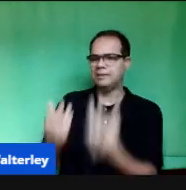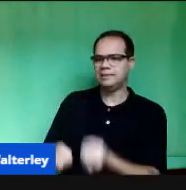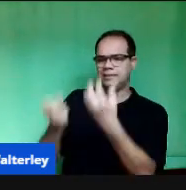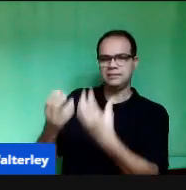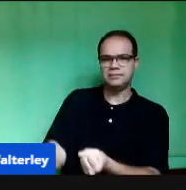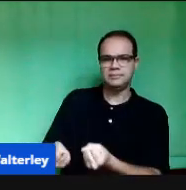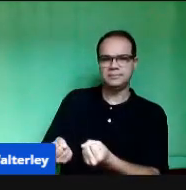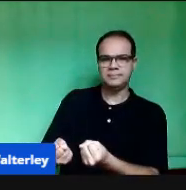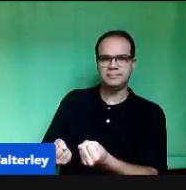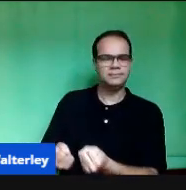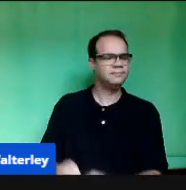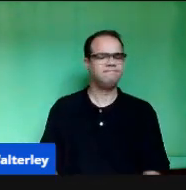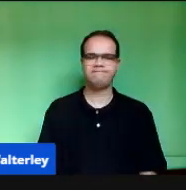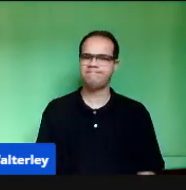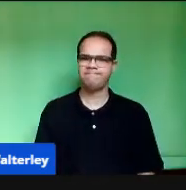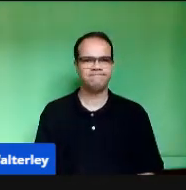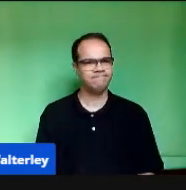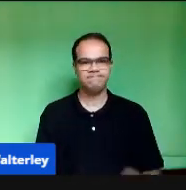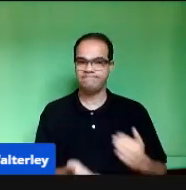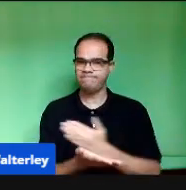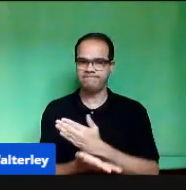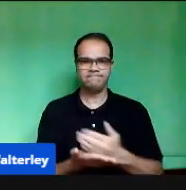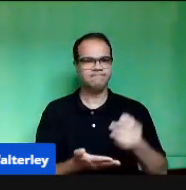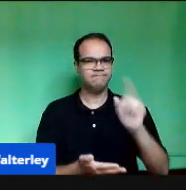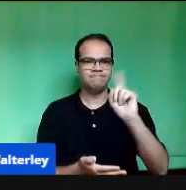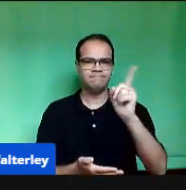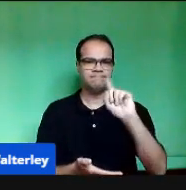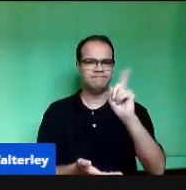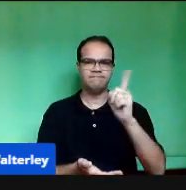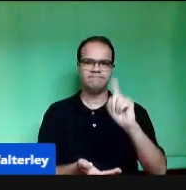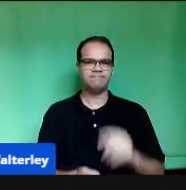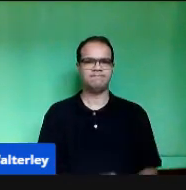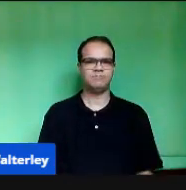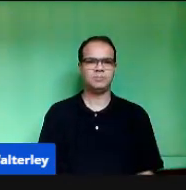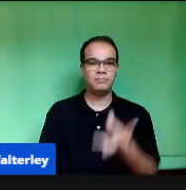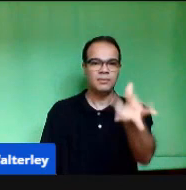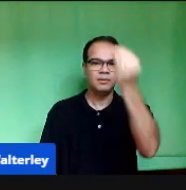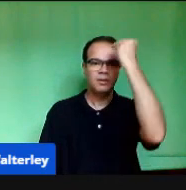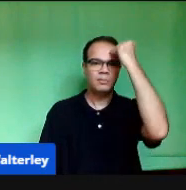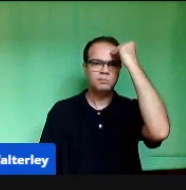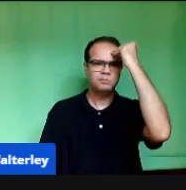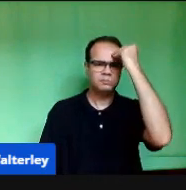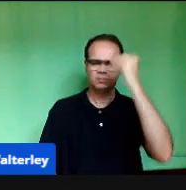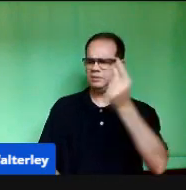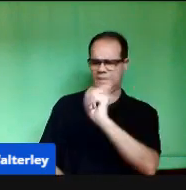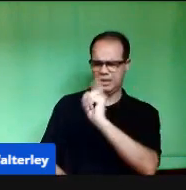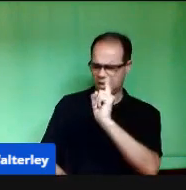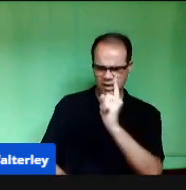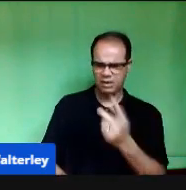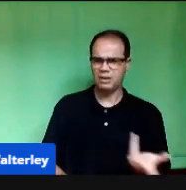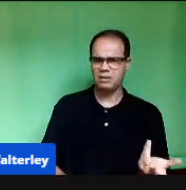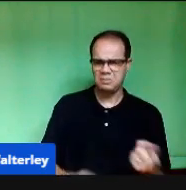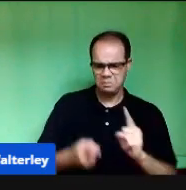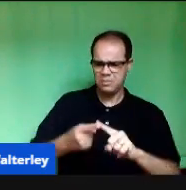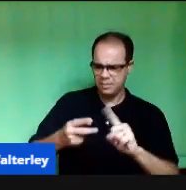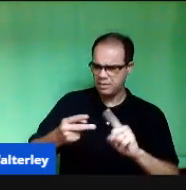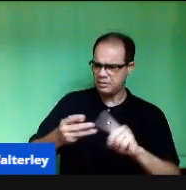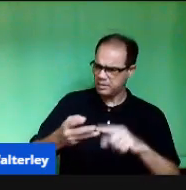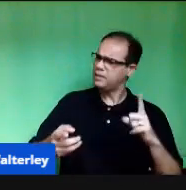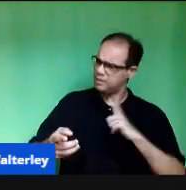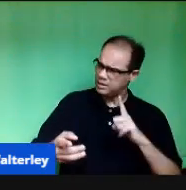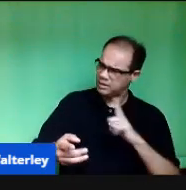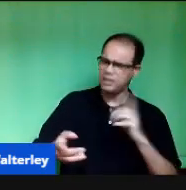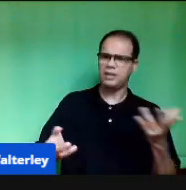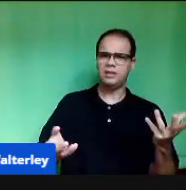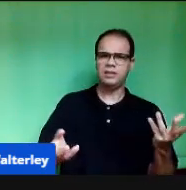população LGBT+. Então, a partir disso, uma resistência é fortalecida e organizada para que a